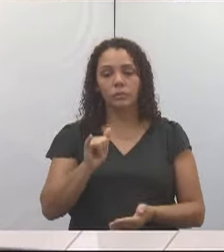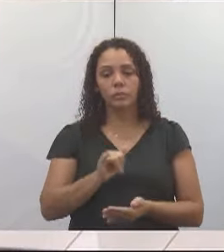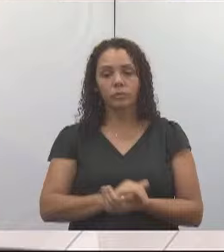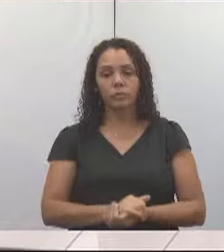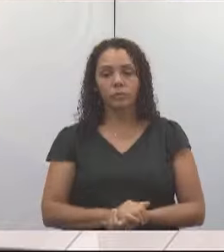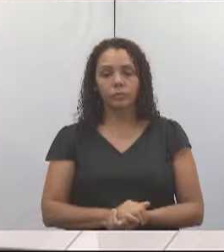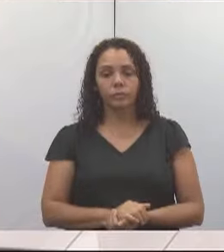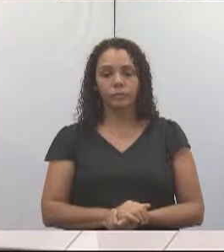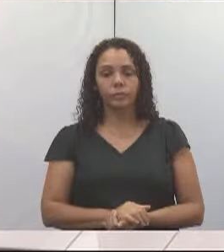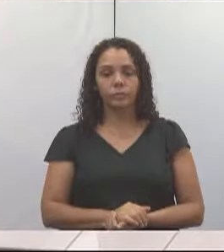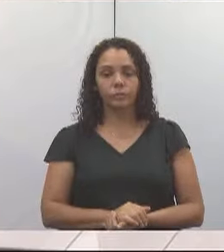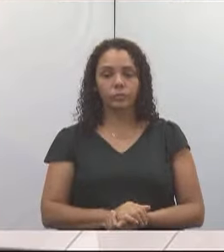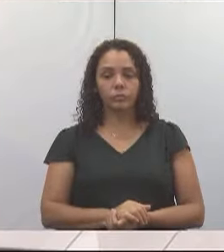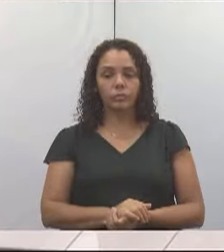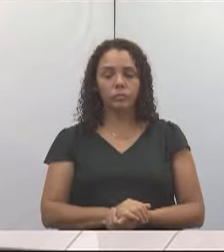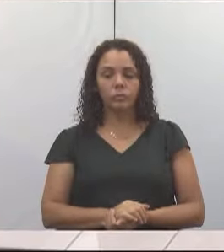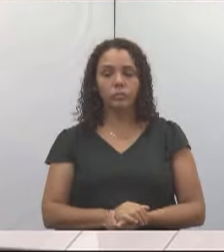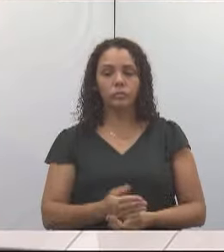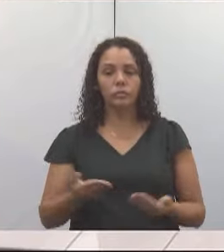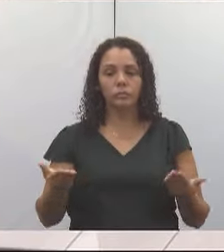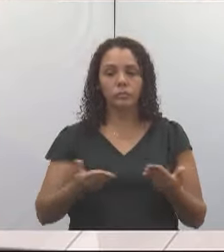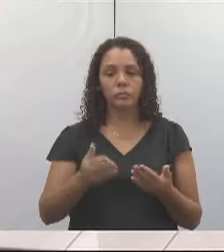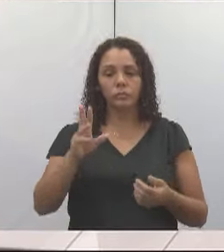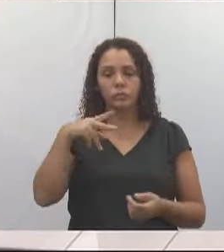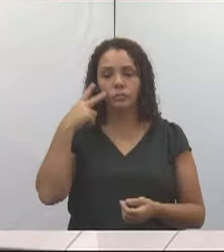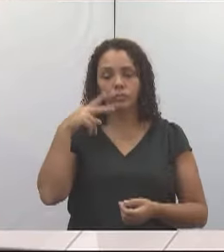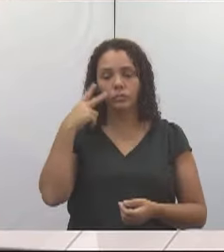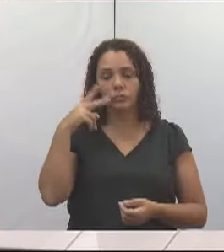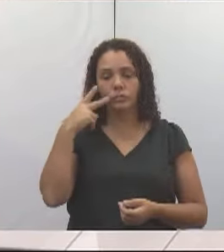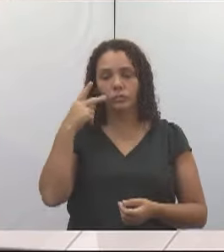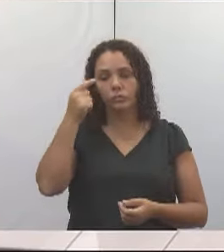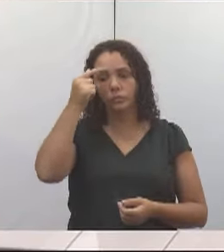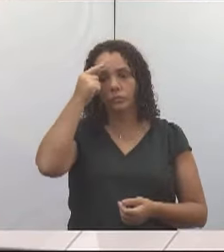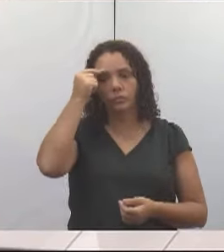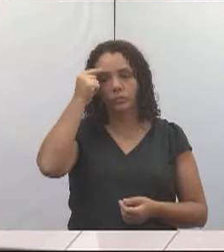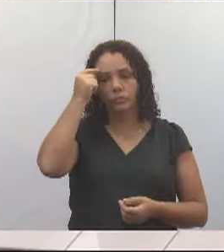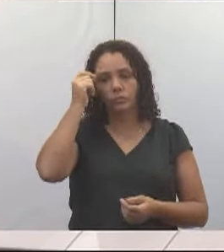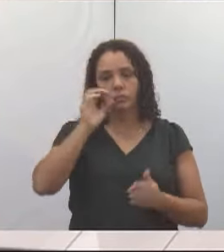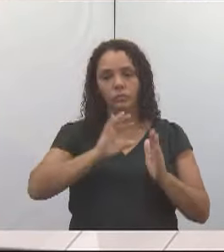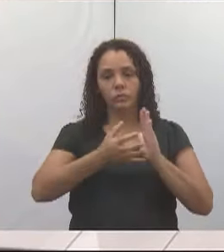Com a palavra, vereador Edgar Sasaki, PSDB.